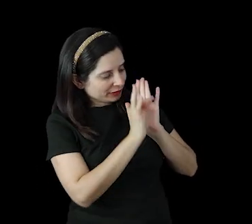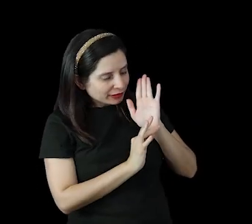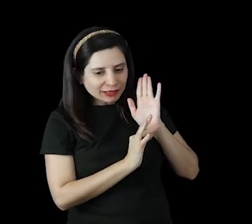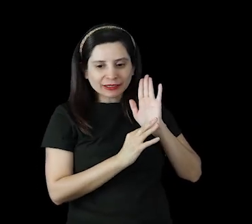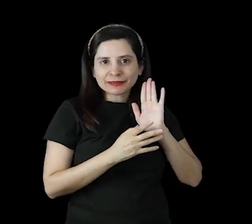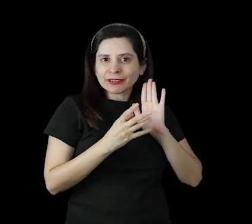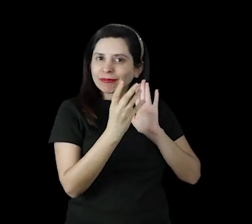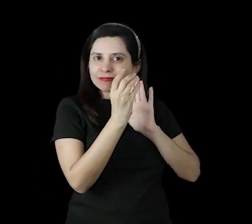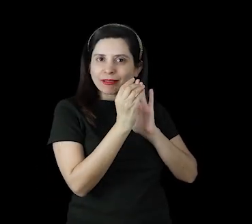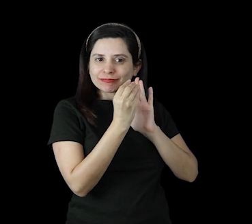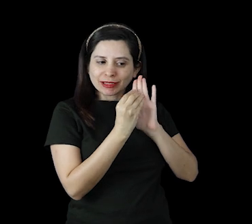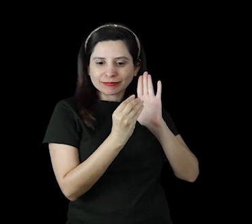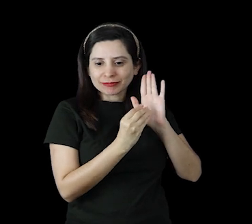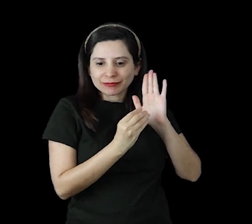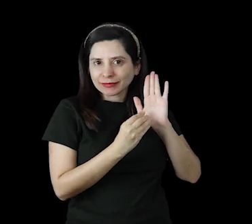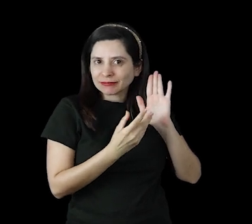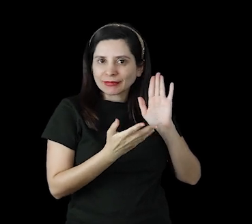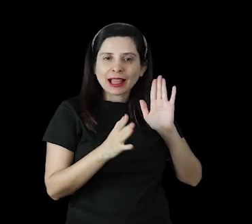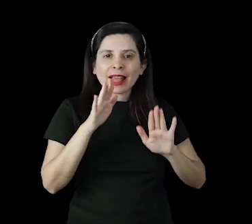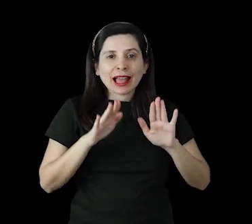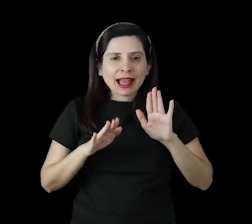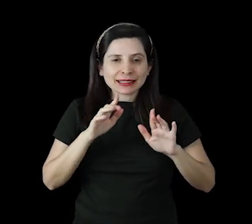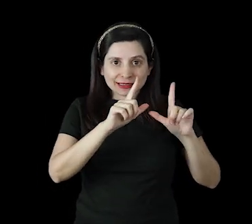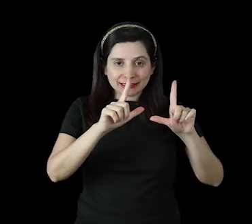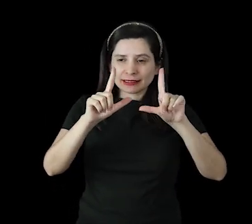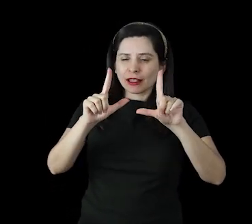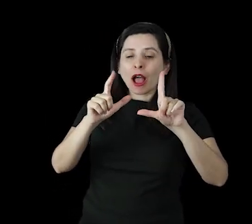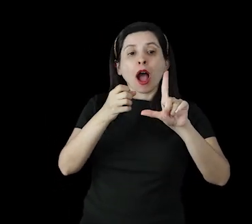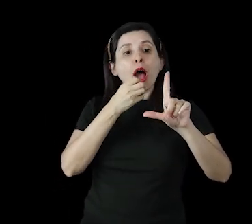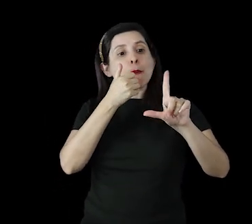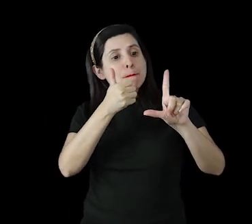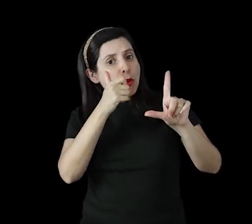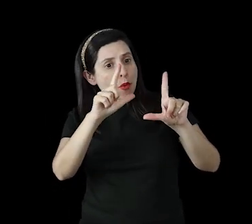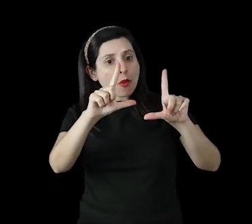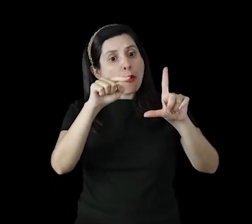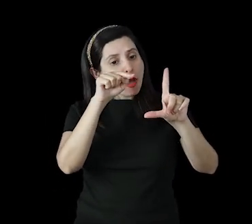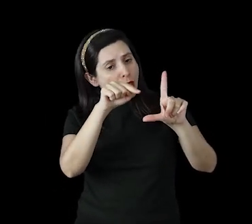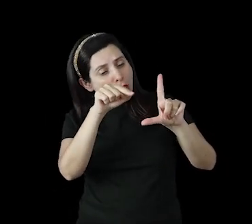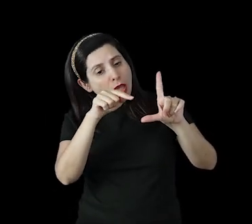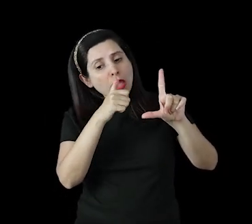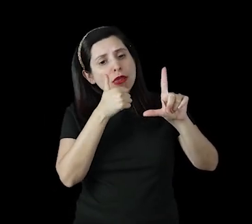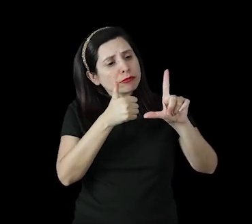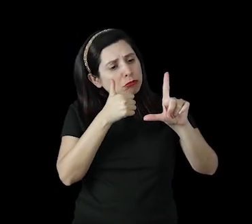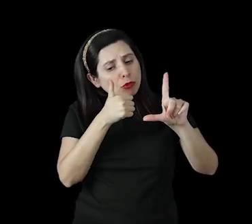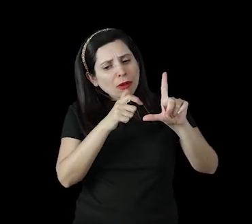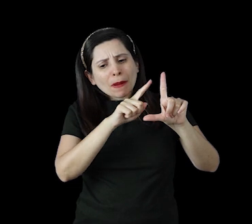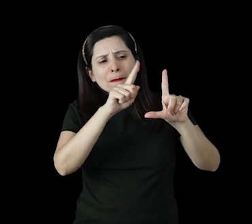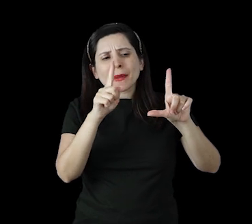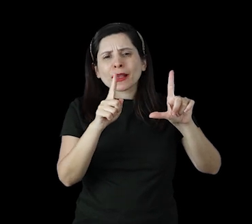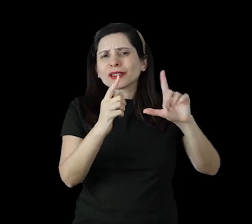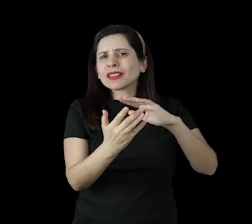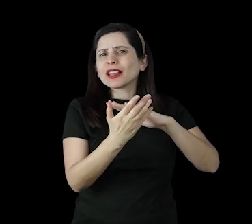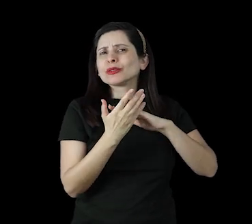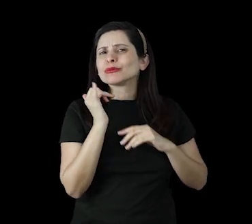aleatório, né? Por exemplo, eu vejo às vezes cenas que são boas, tá? Mas o que essa cena me ajuda a contar a